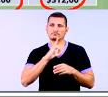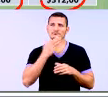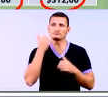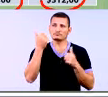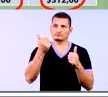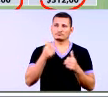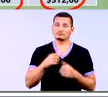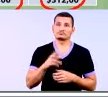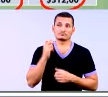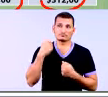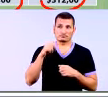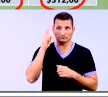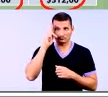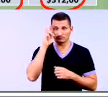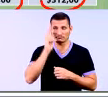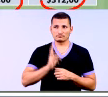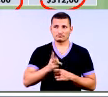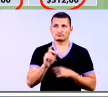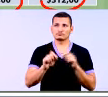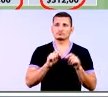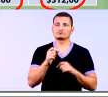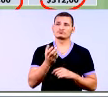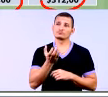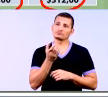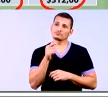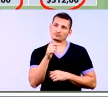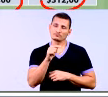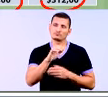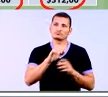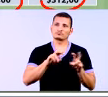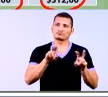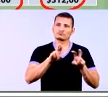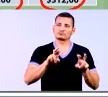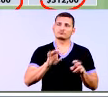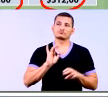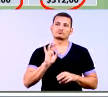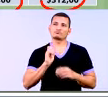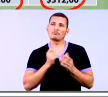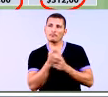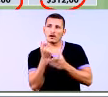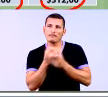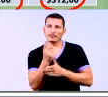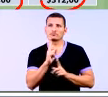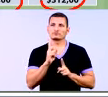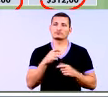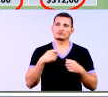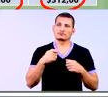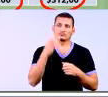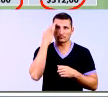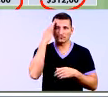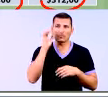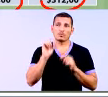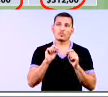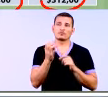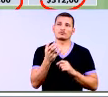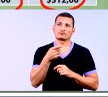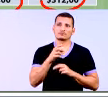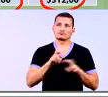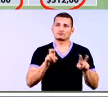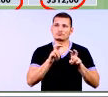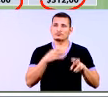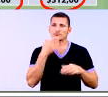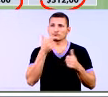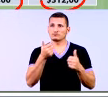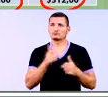tenho que lembrar sempre do que eu quero para esse equipamento, usar esse equipamento. Não basta eu gastar dinheiro à toa, ok? Então, quanto mais núcleos,